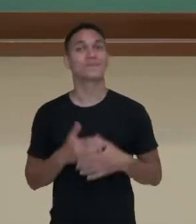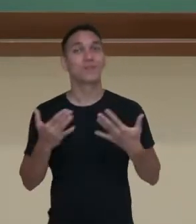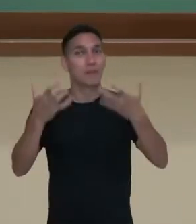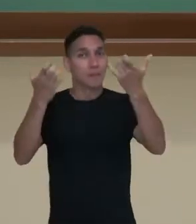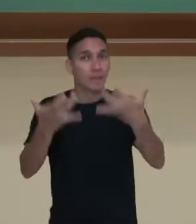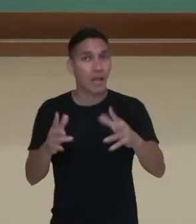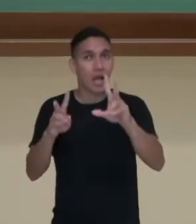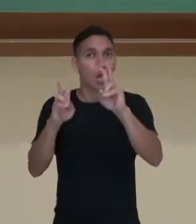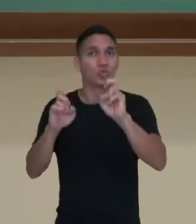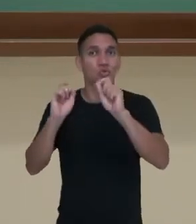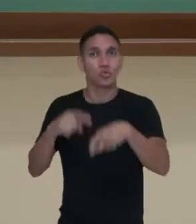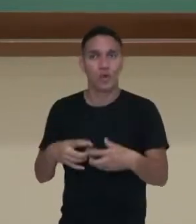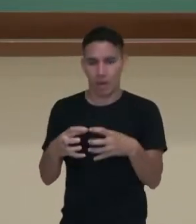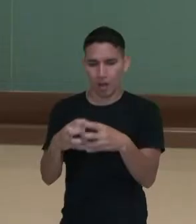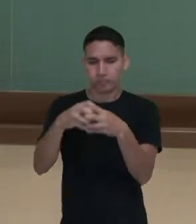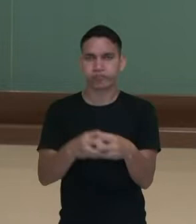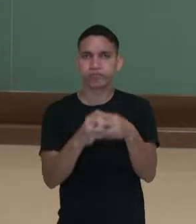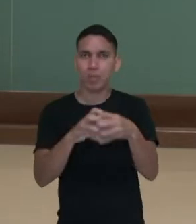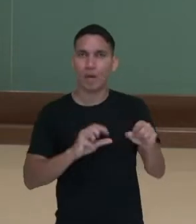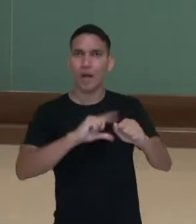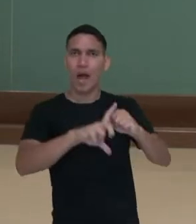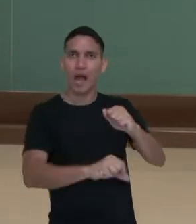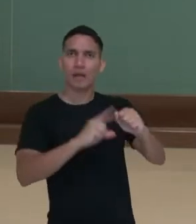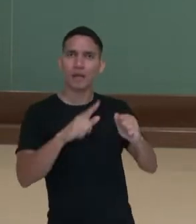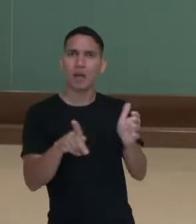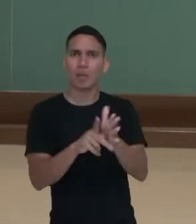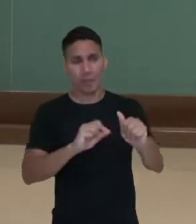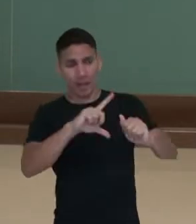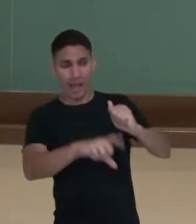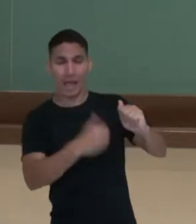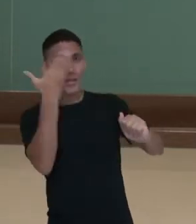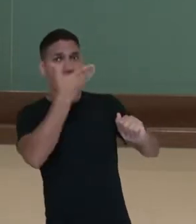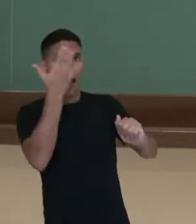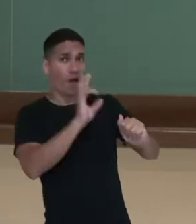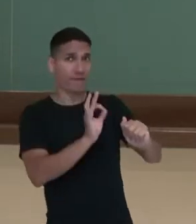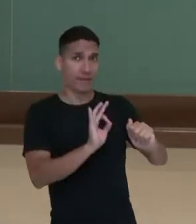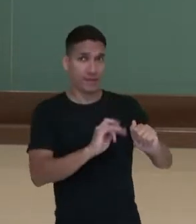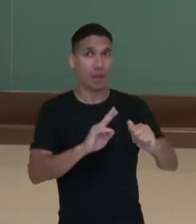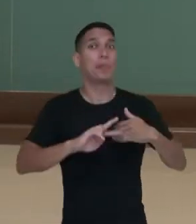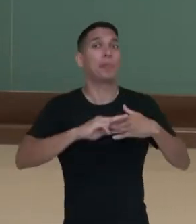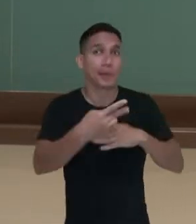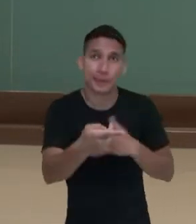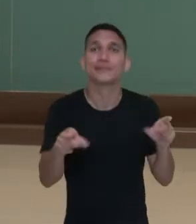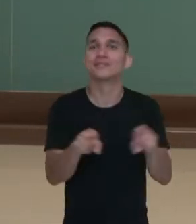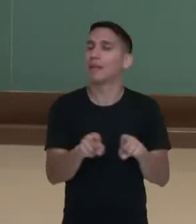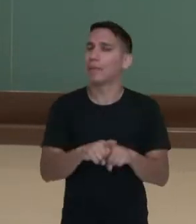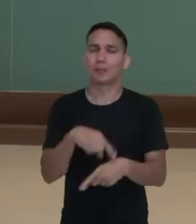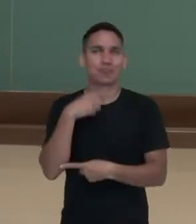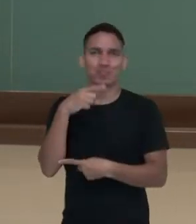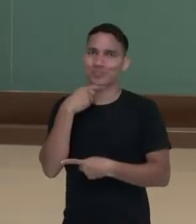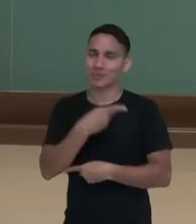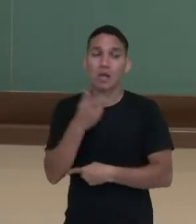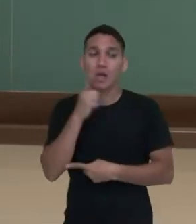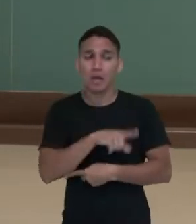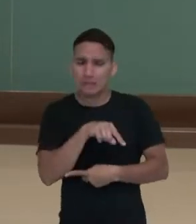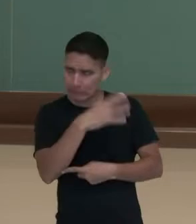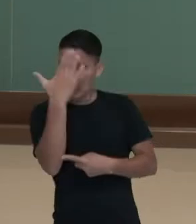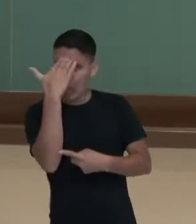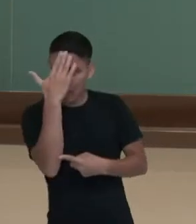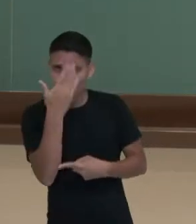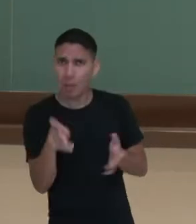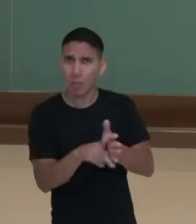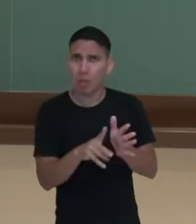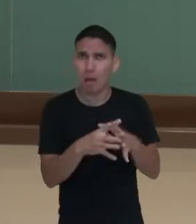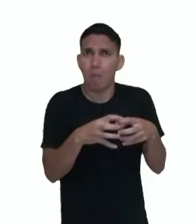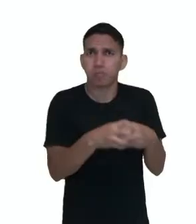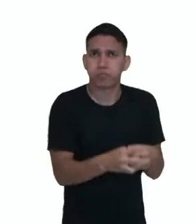falando um pouquinho sobre a massa atômica. Como o átomo não é visível e, consequentemente, não é possível obter a massa por meio de uma